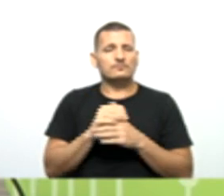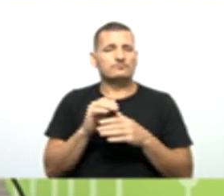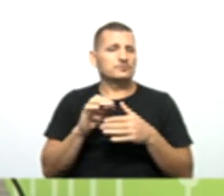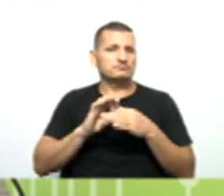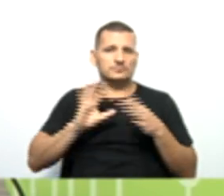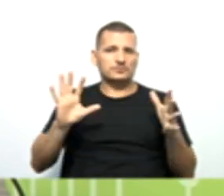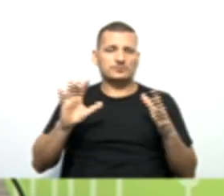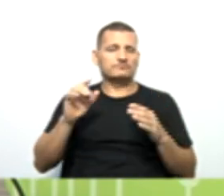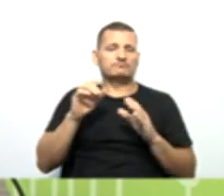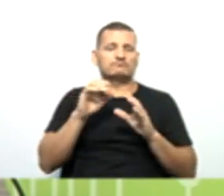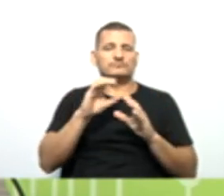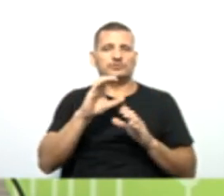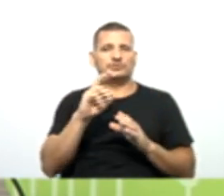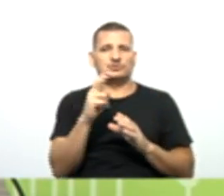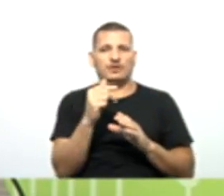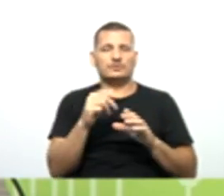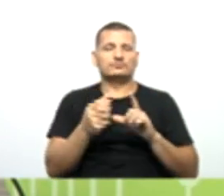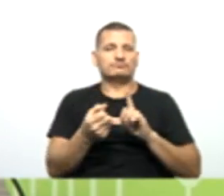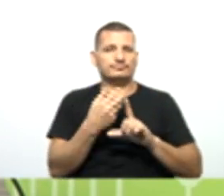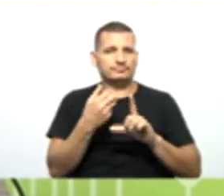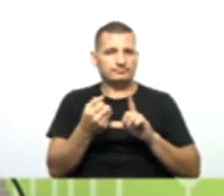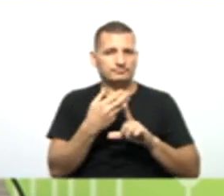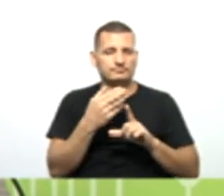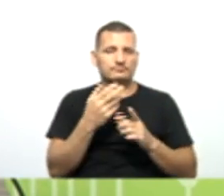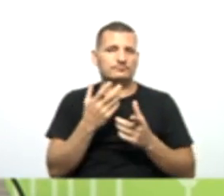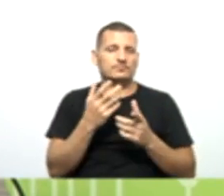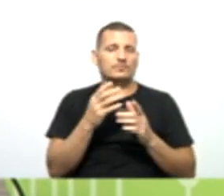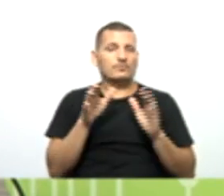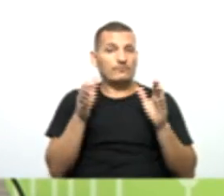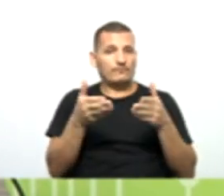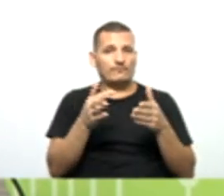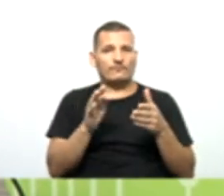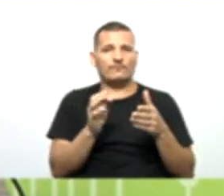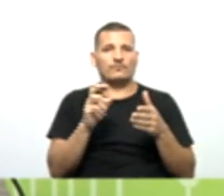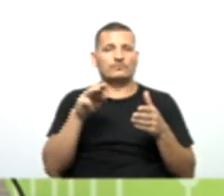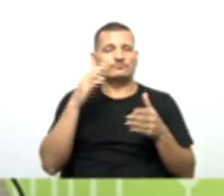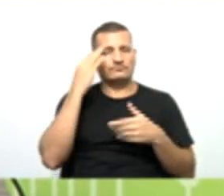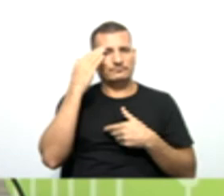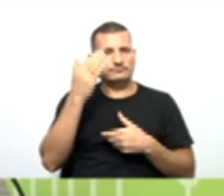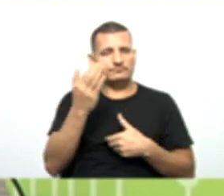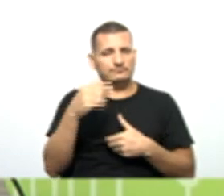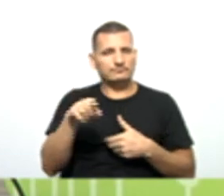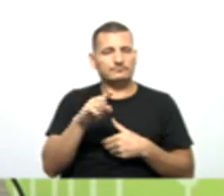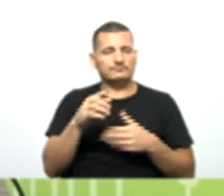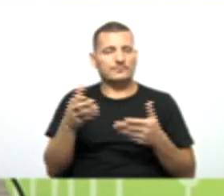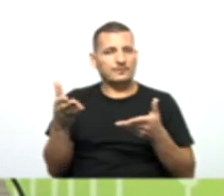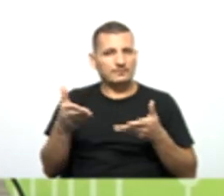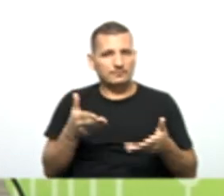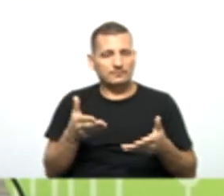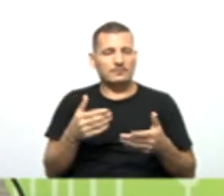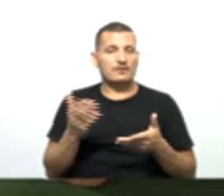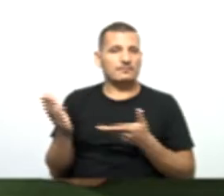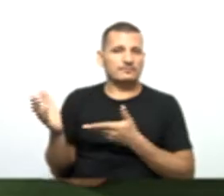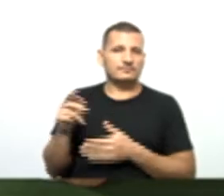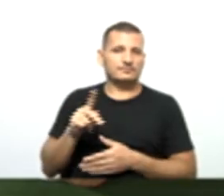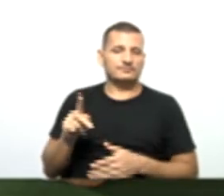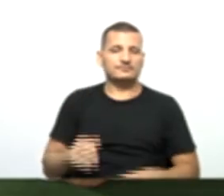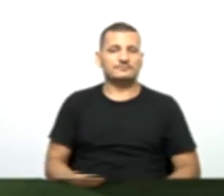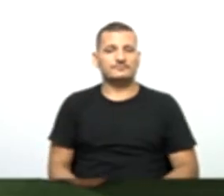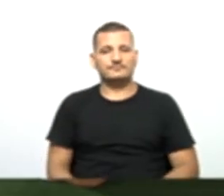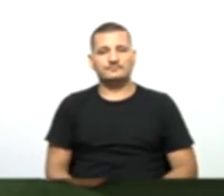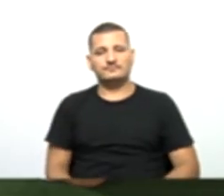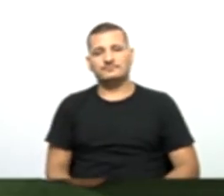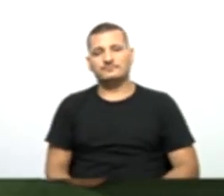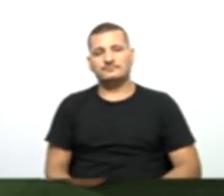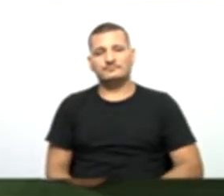disposição através do chat Zap ou através do próprio fórum no ABA. Tá? Muito obrigado pela participação de vocês. Vou agora abrir o espaço para o professor Ademar